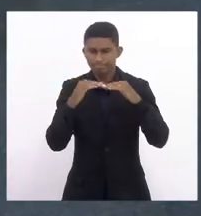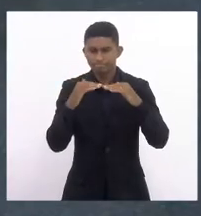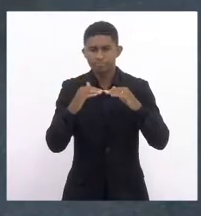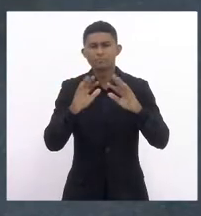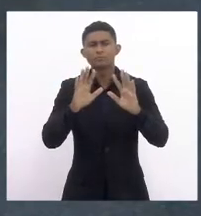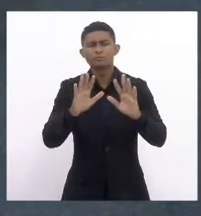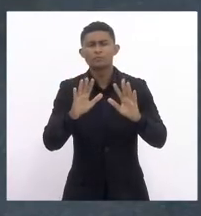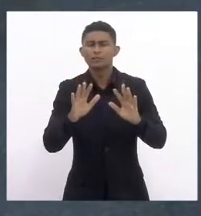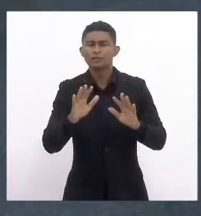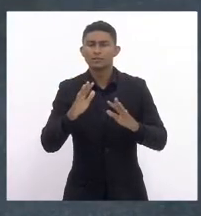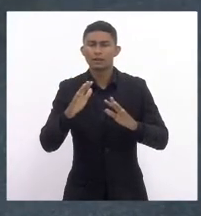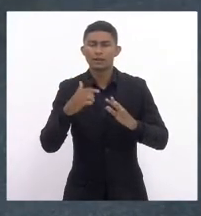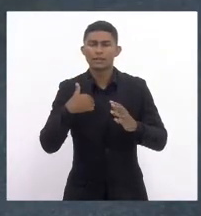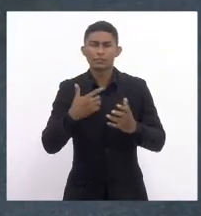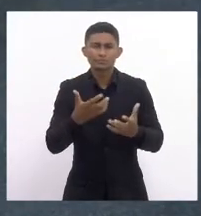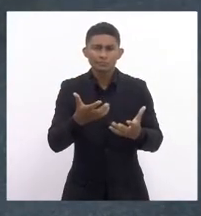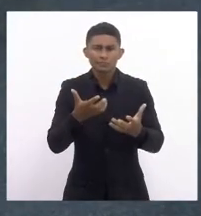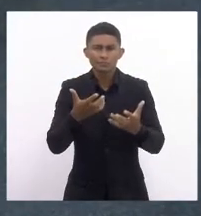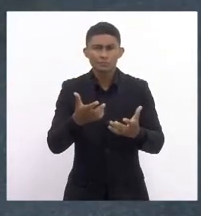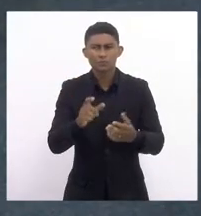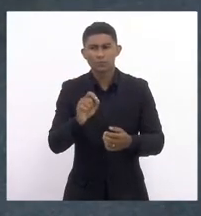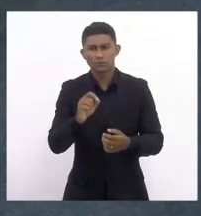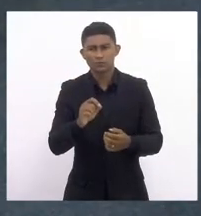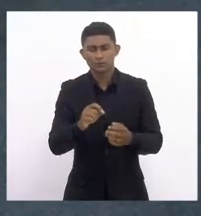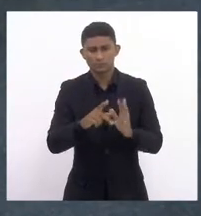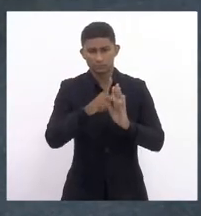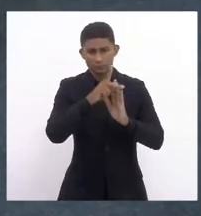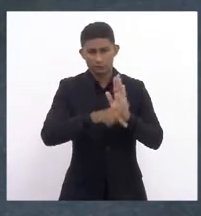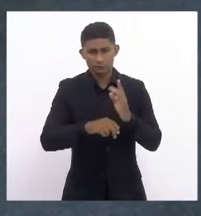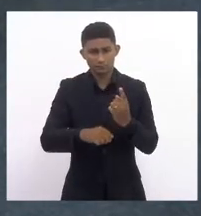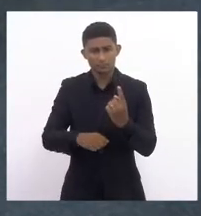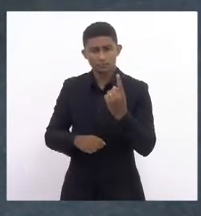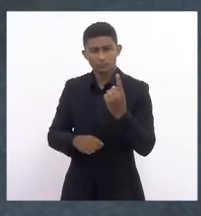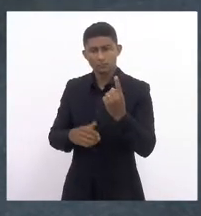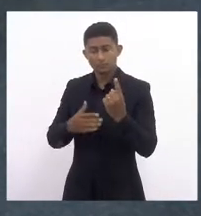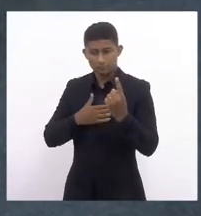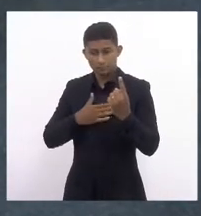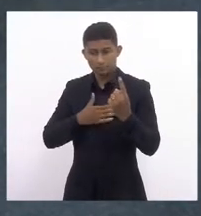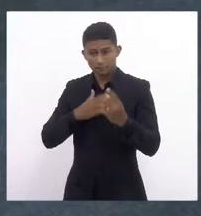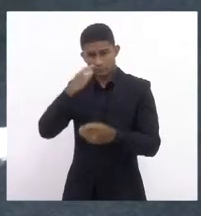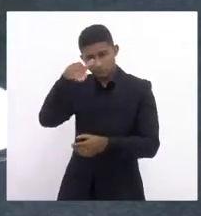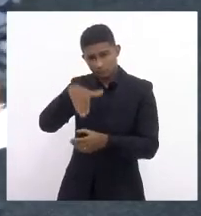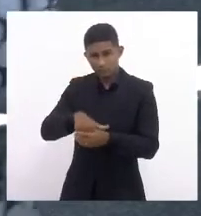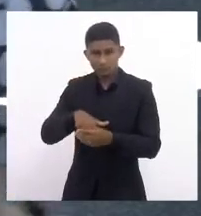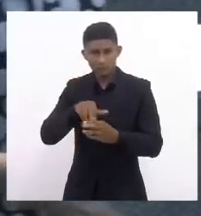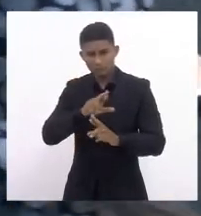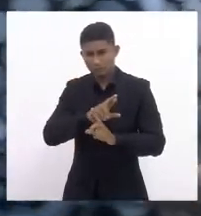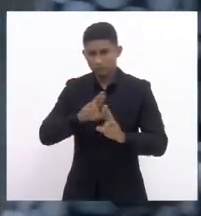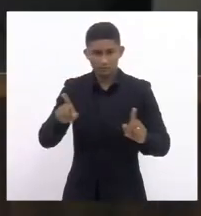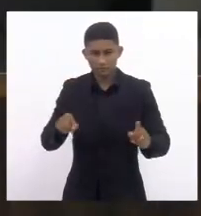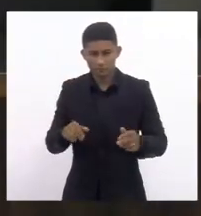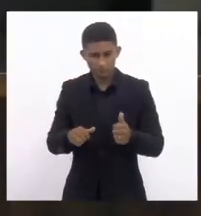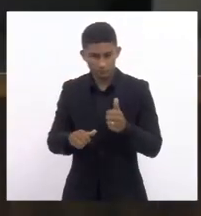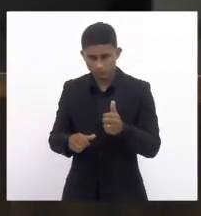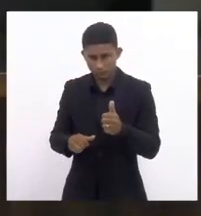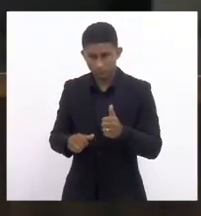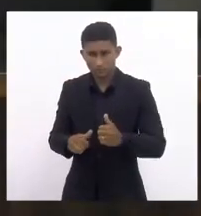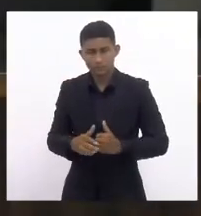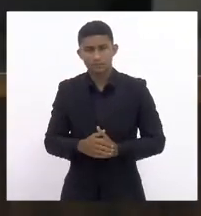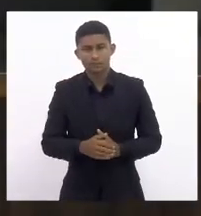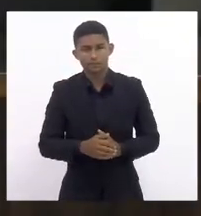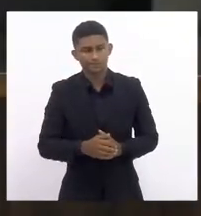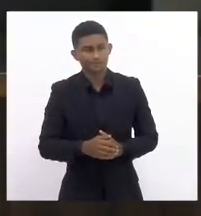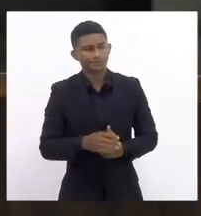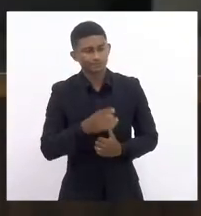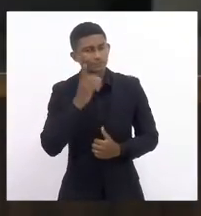só consignar, relativamente a um projeto, o meu voto diferente. Ok. Deputada